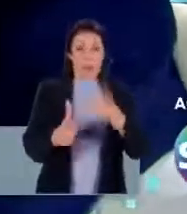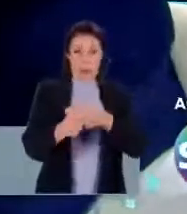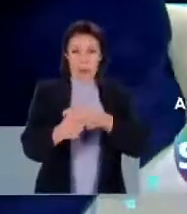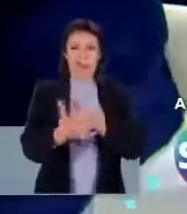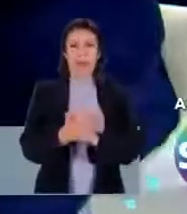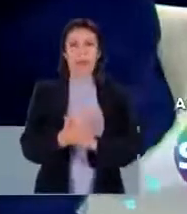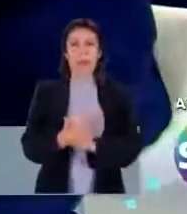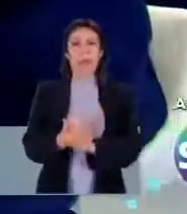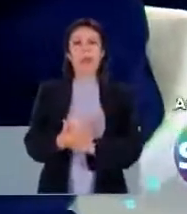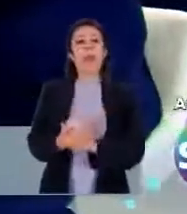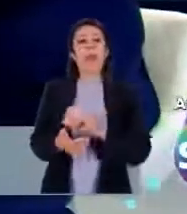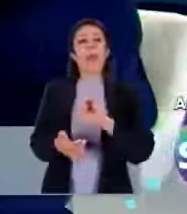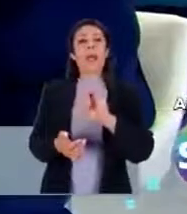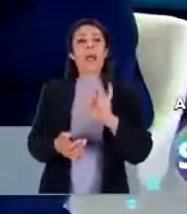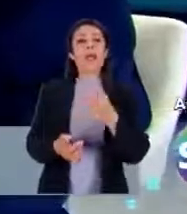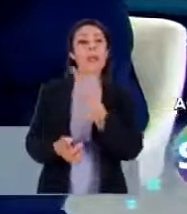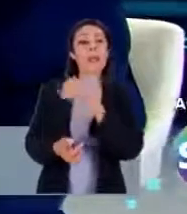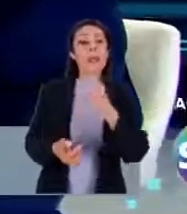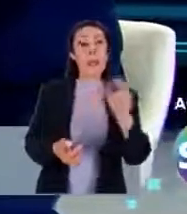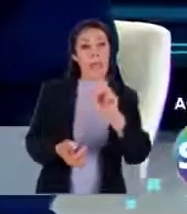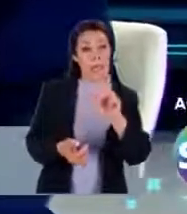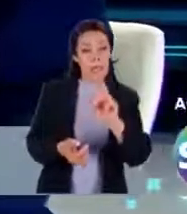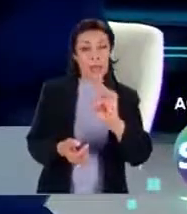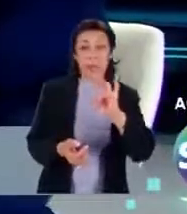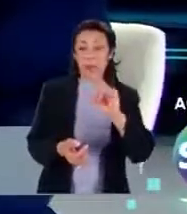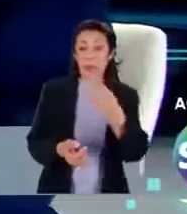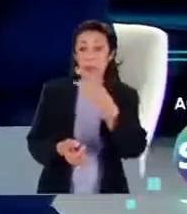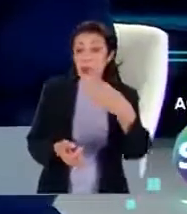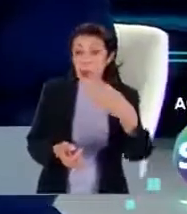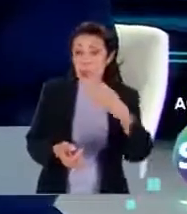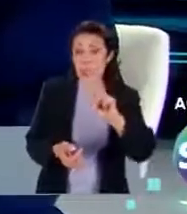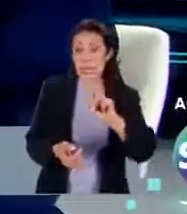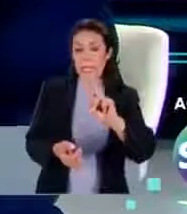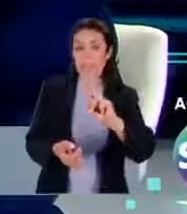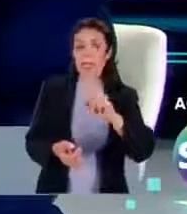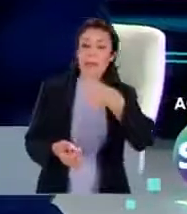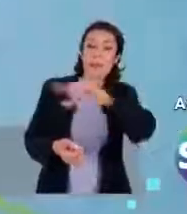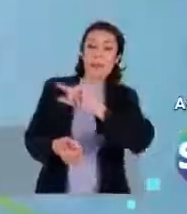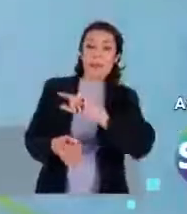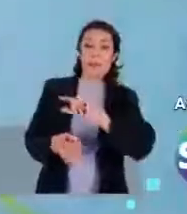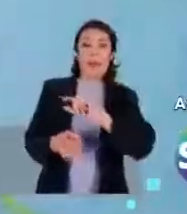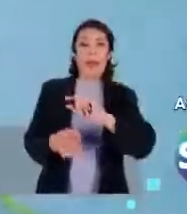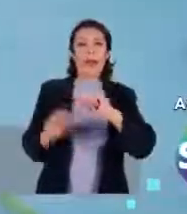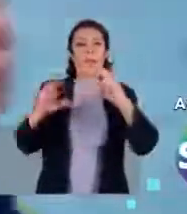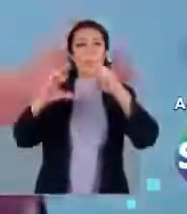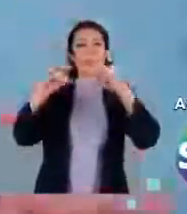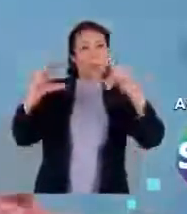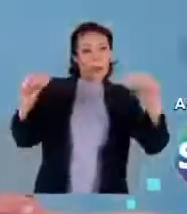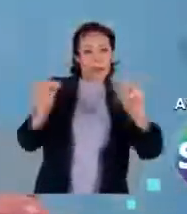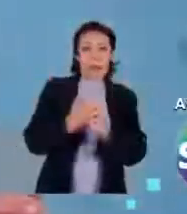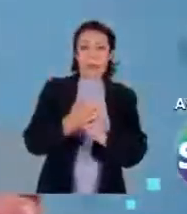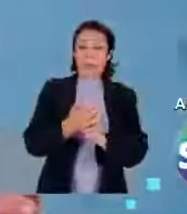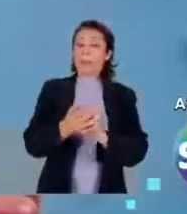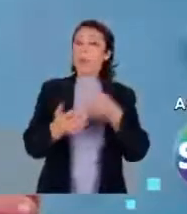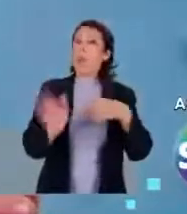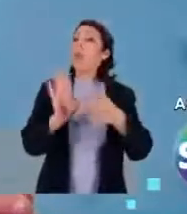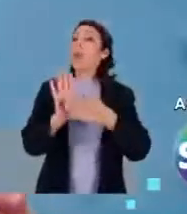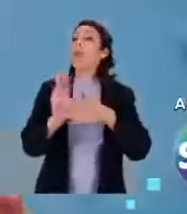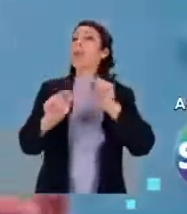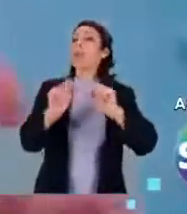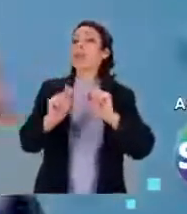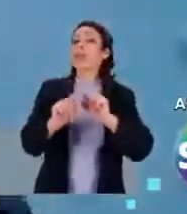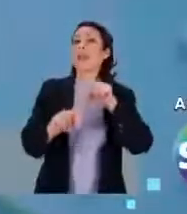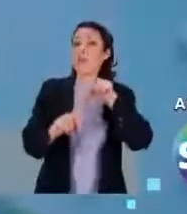reais de cada 100 que arrecada Ou seja já não tem dinheiro para nada e ainda manda para Brasília O que é que propõe meu irmão você não vai mais mandar esse dinheiro para Brasília